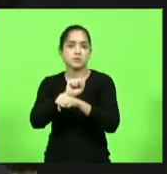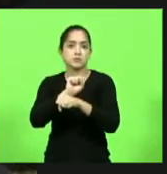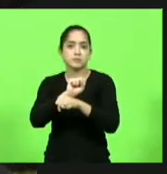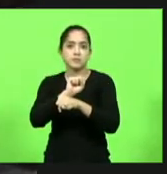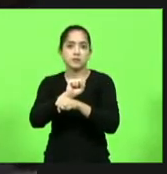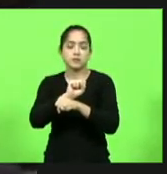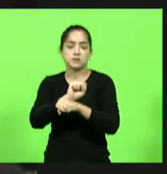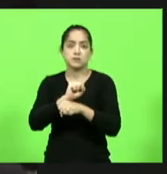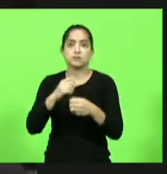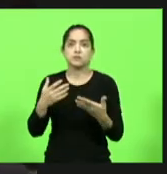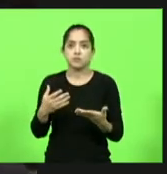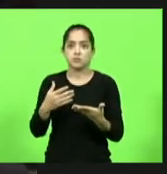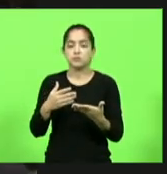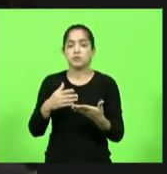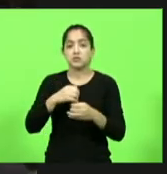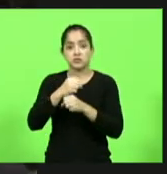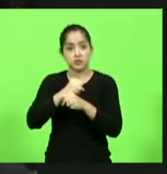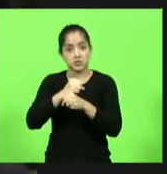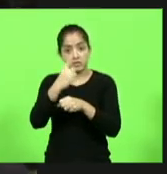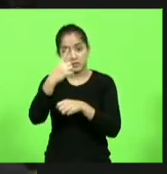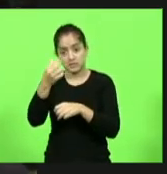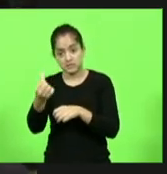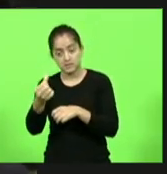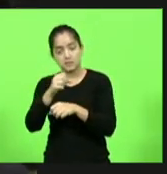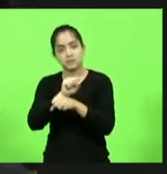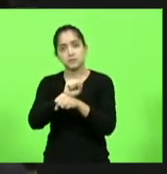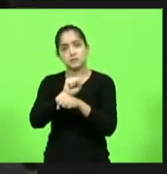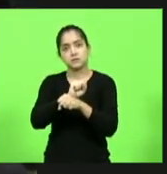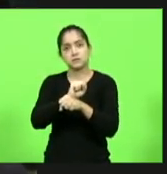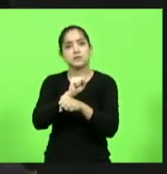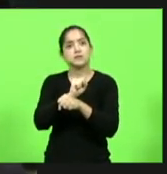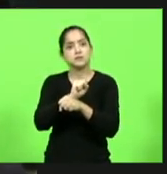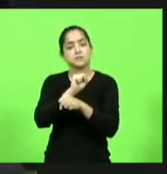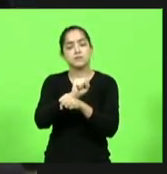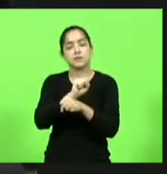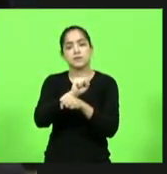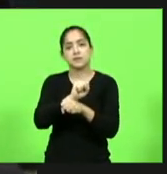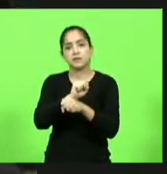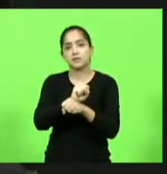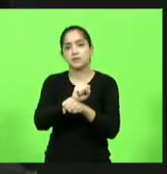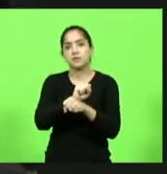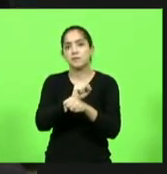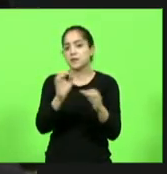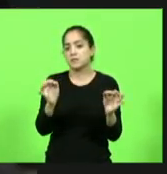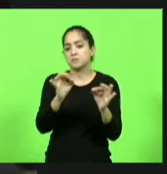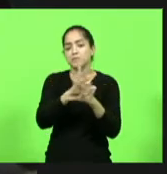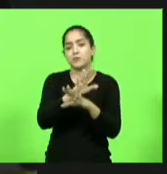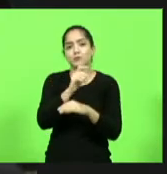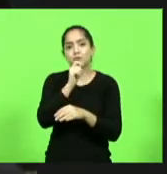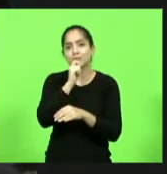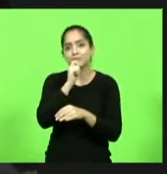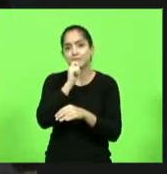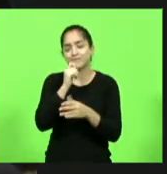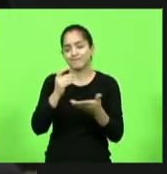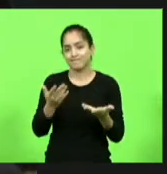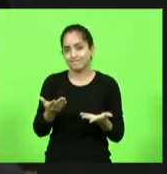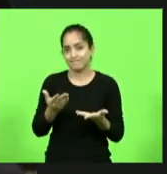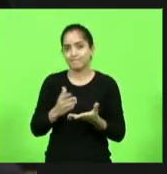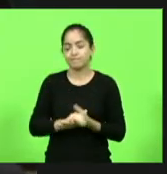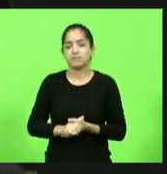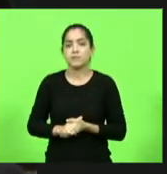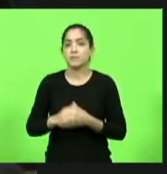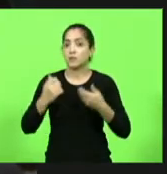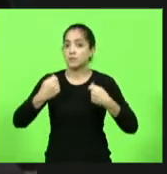presidenciais de 16 anos e nós não estamos ainda com a rodovia pronta. Então, é indiscutível a